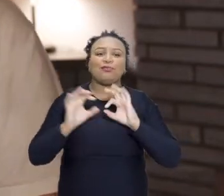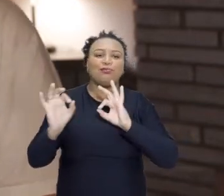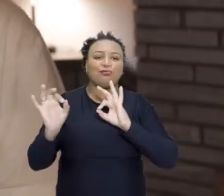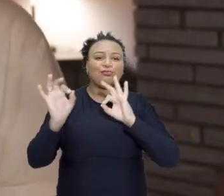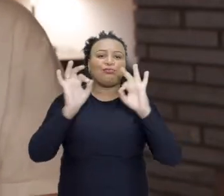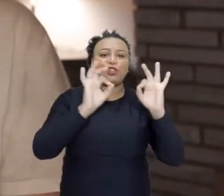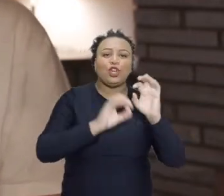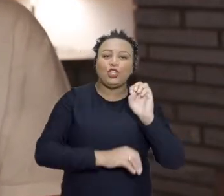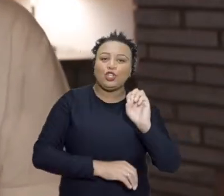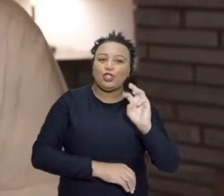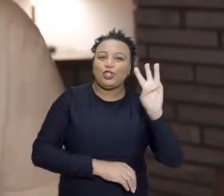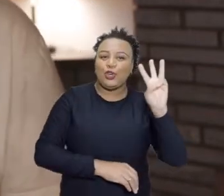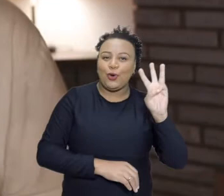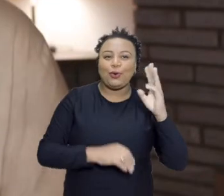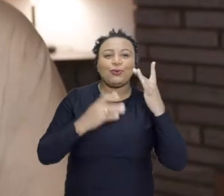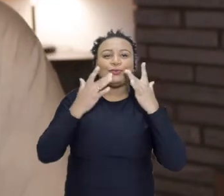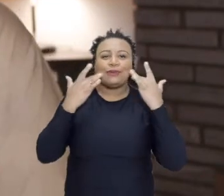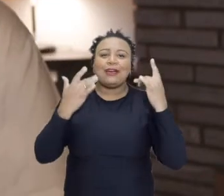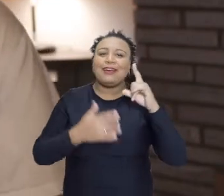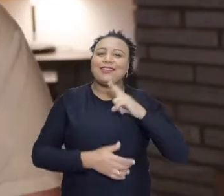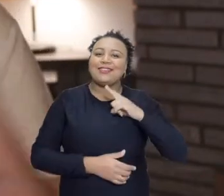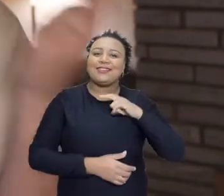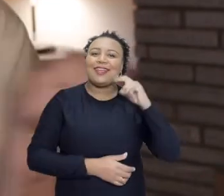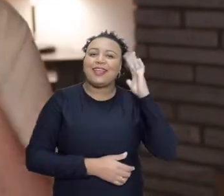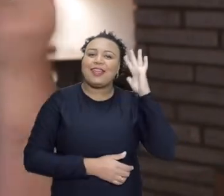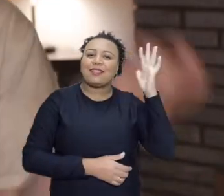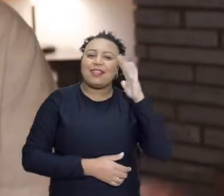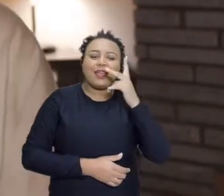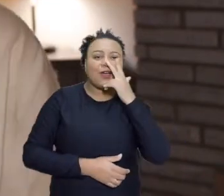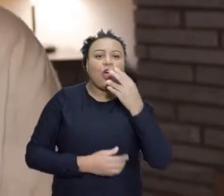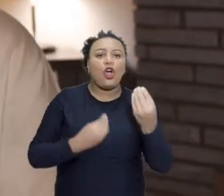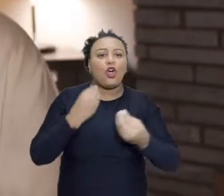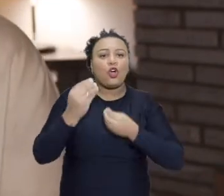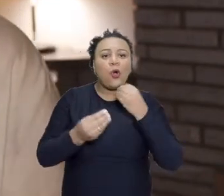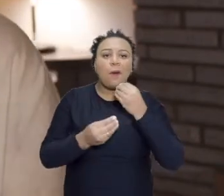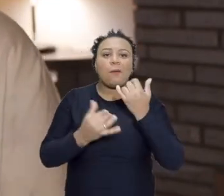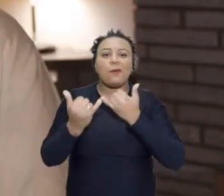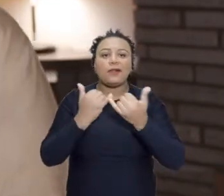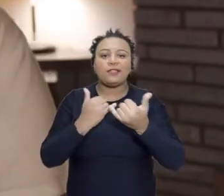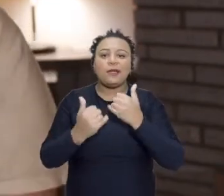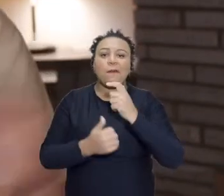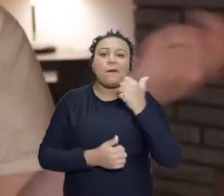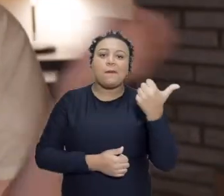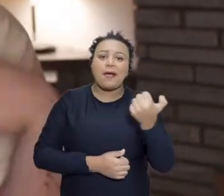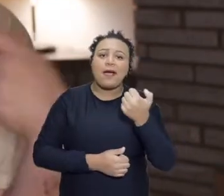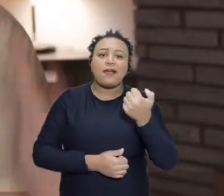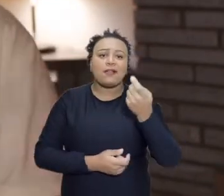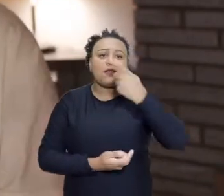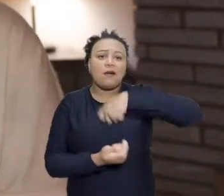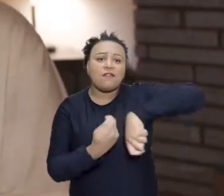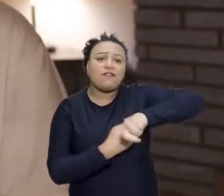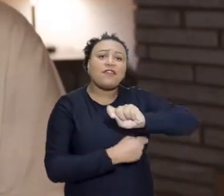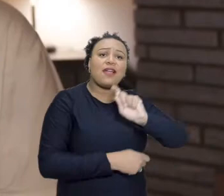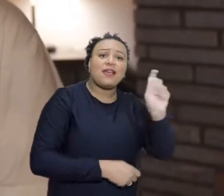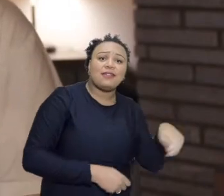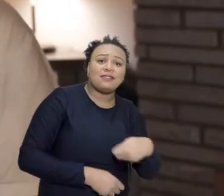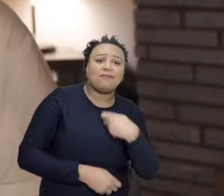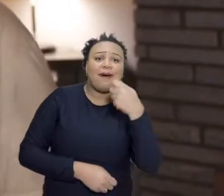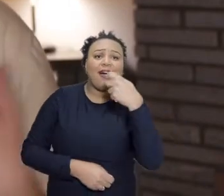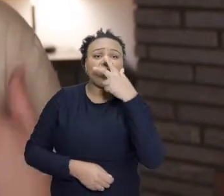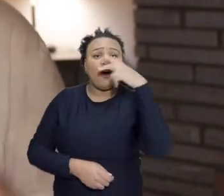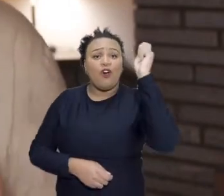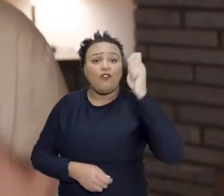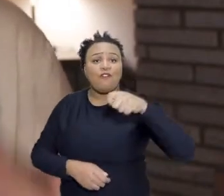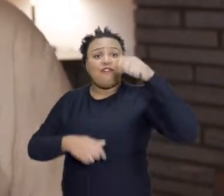traz como a ilusão, né, também, como uma caneta pode virar uma espada, uma varinha mágica.